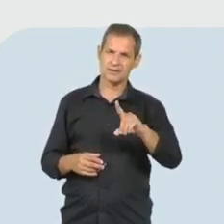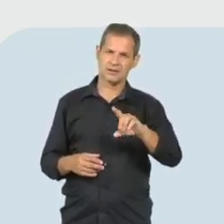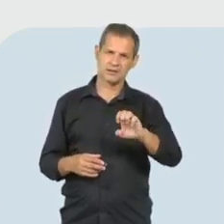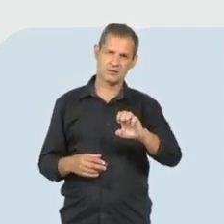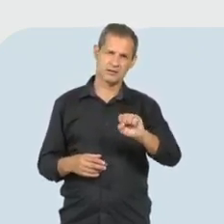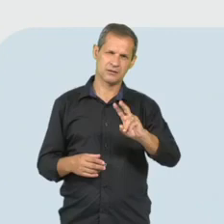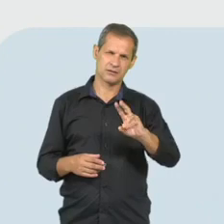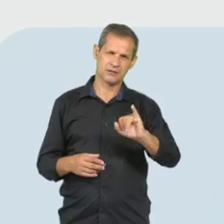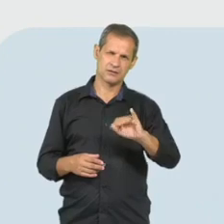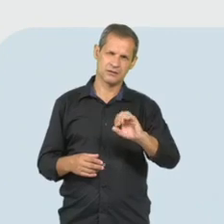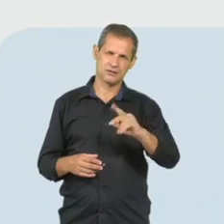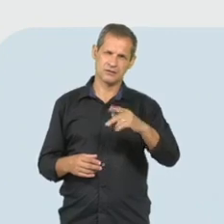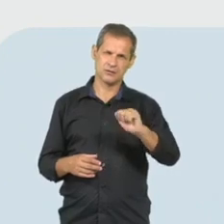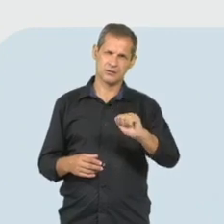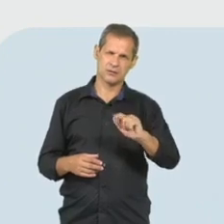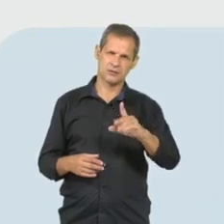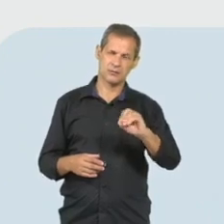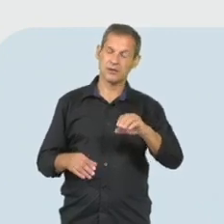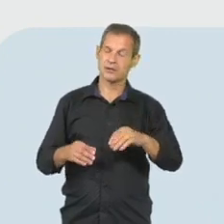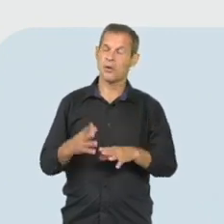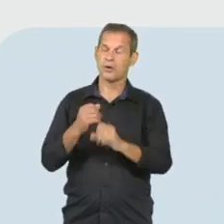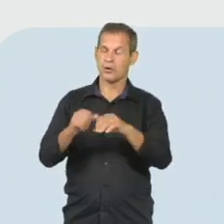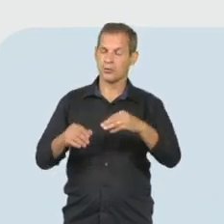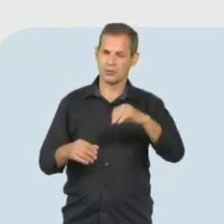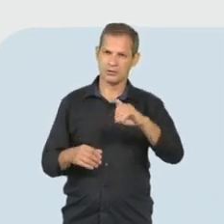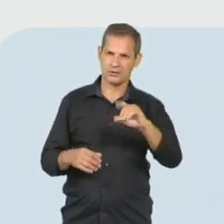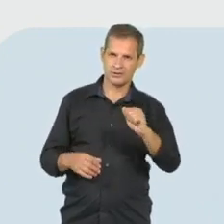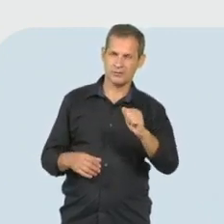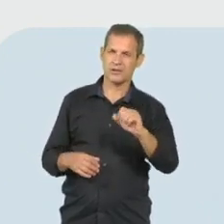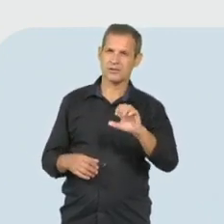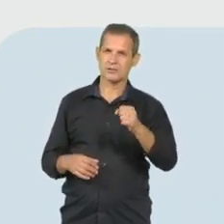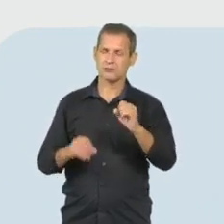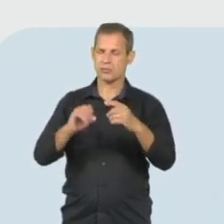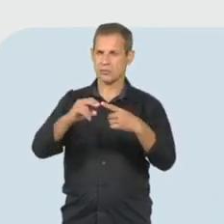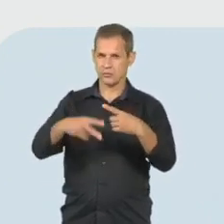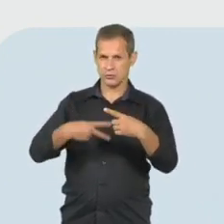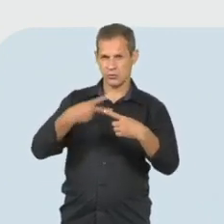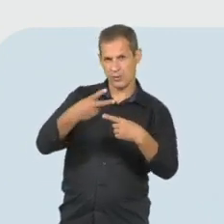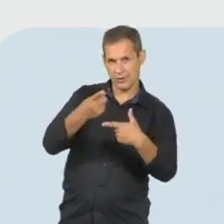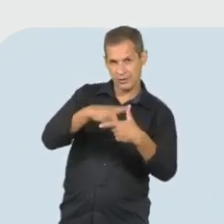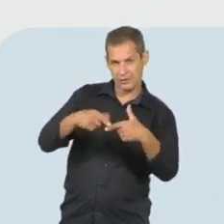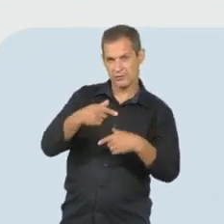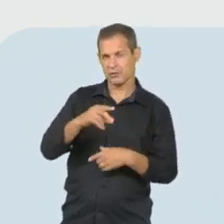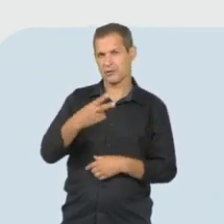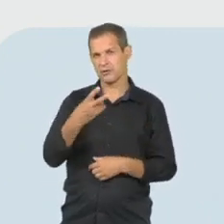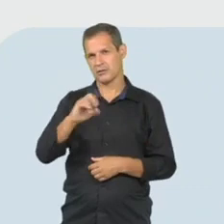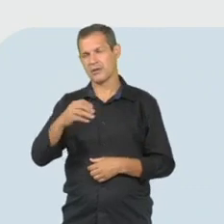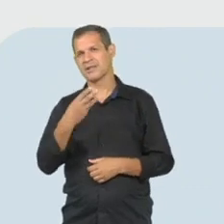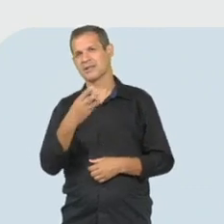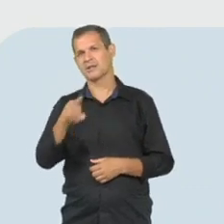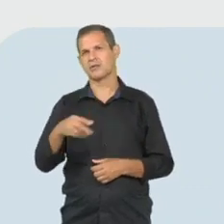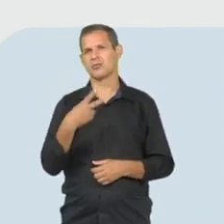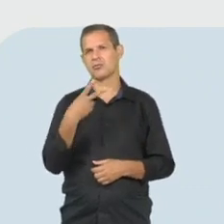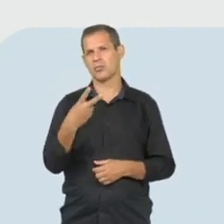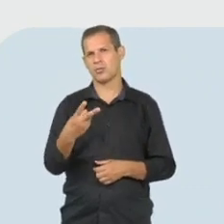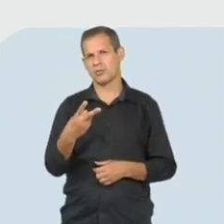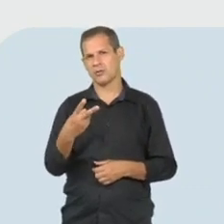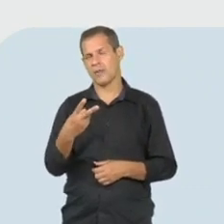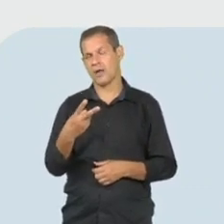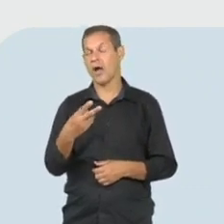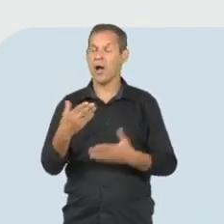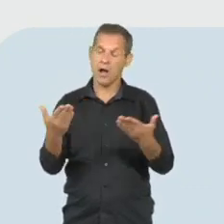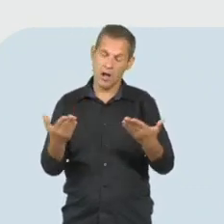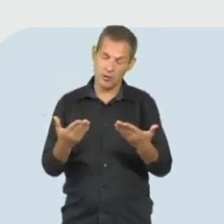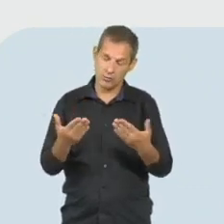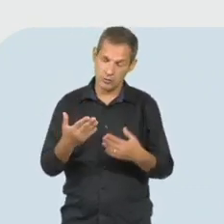calculado para essa média é de 8. Então, eu tenho 8 ao quadrado, dividido por 20, que vai dar 3,2. Vem